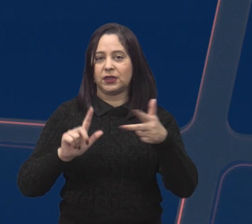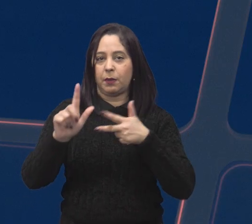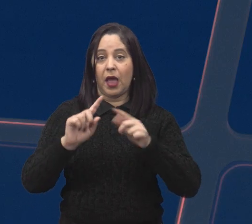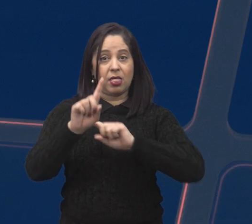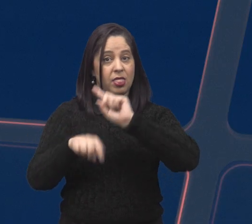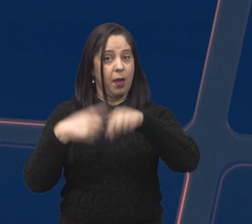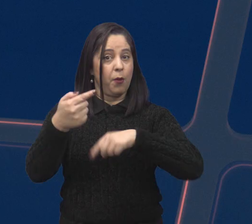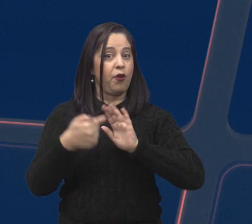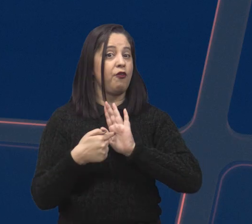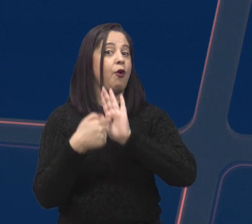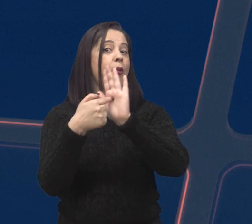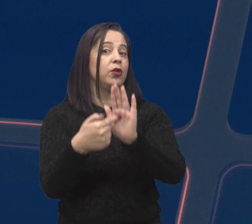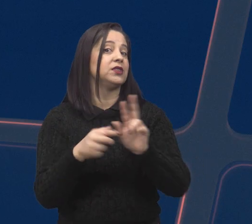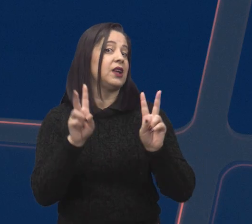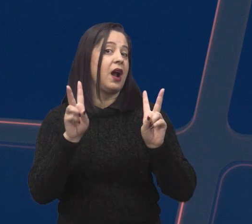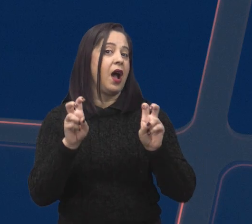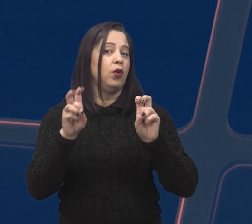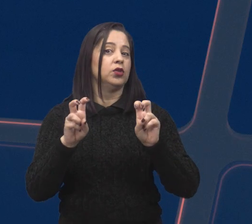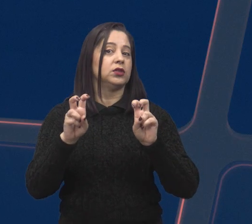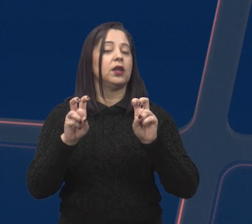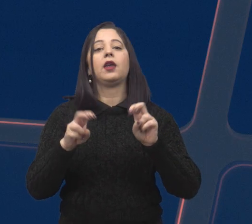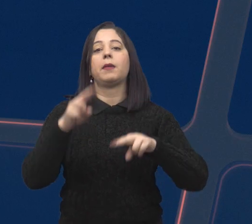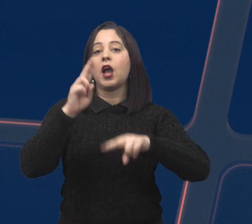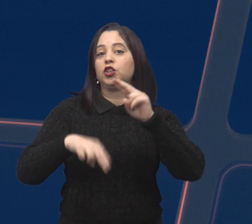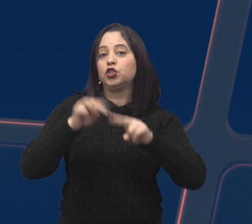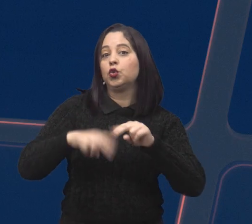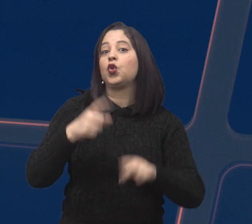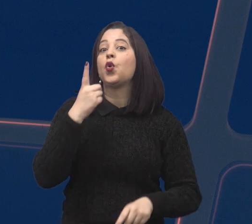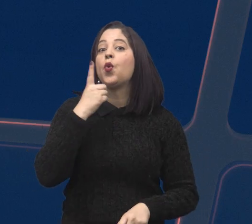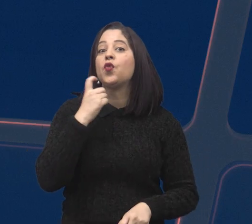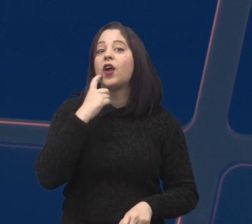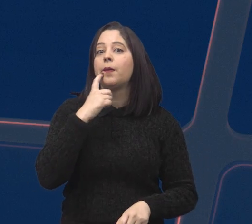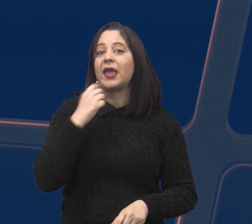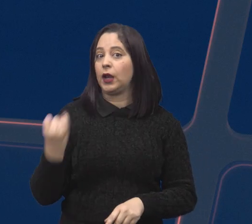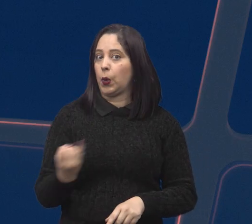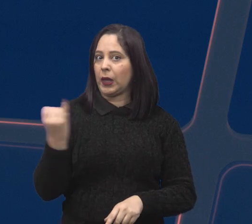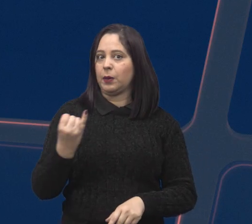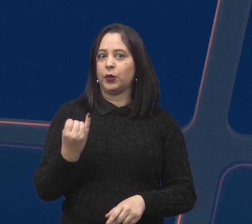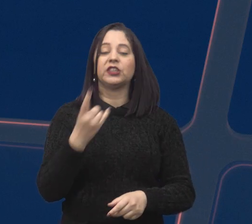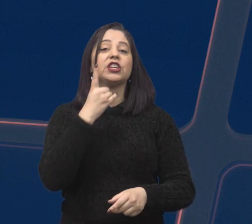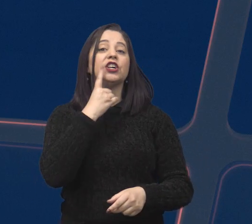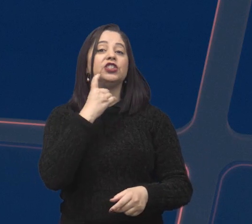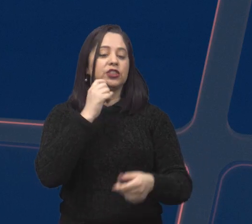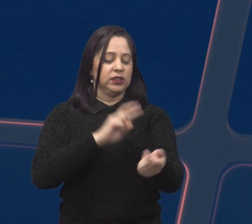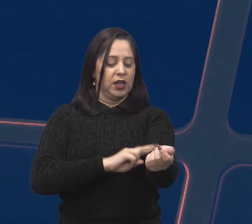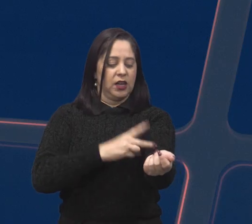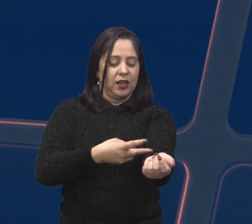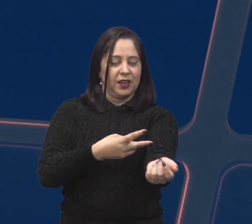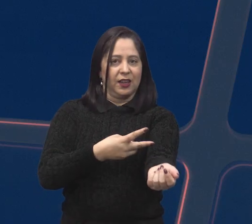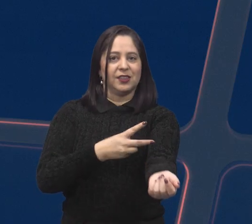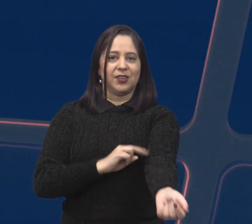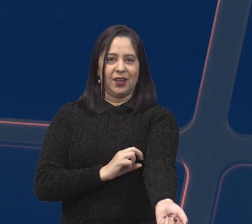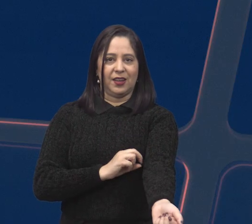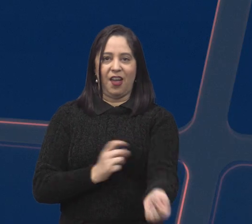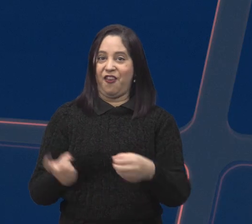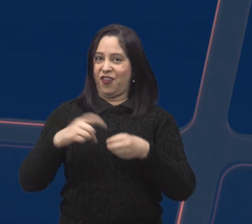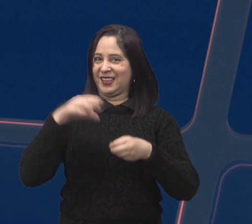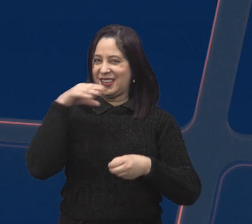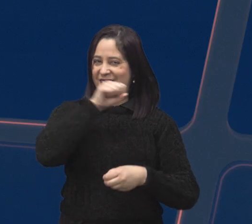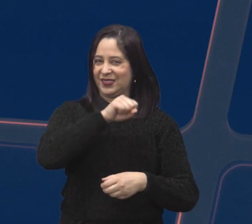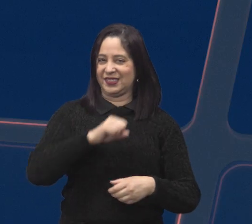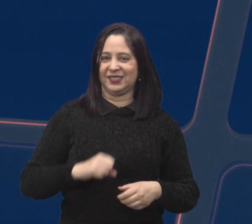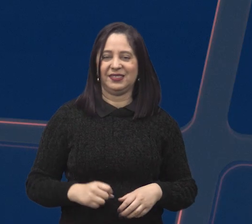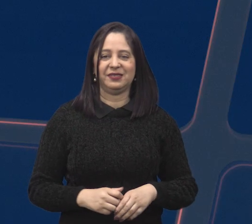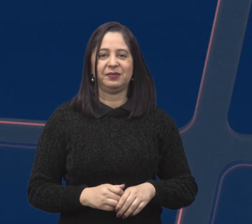Semana Legislativa e no próximo bloco vamos falar sobre a campanha Junho Vermelho, que reforça a importância da doação de sangue. A